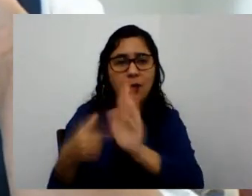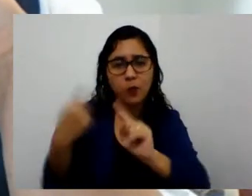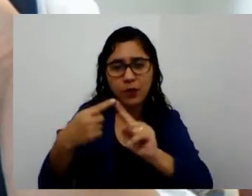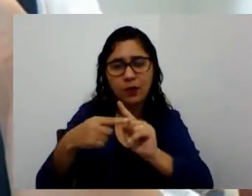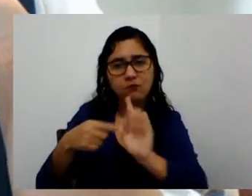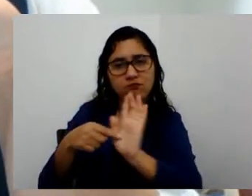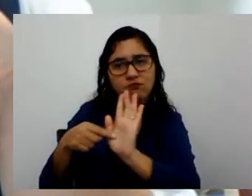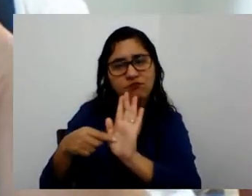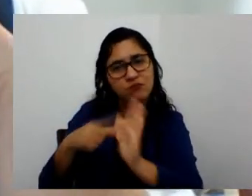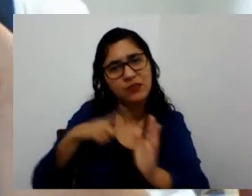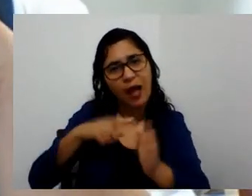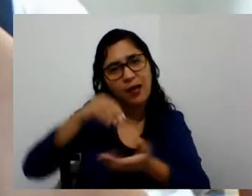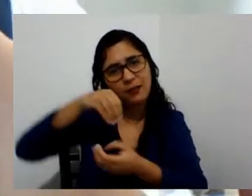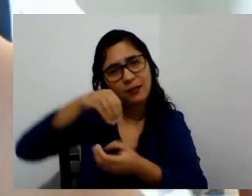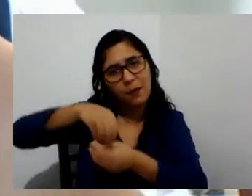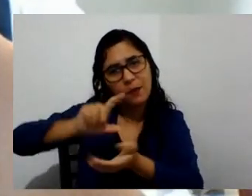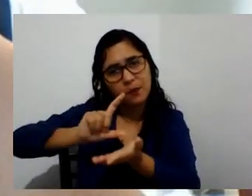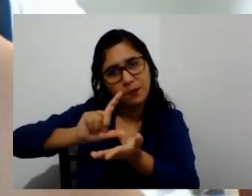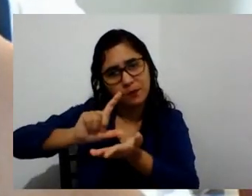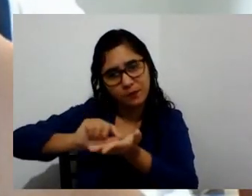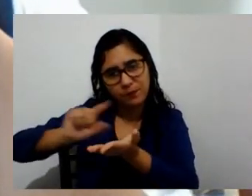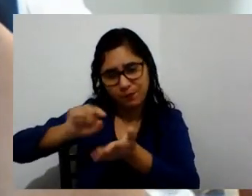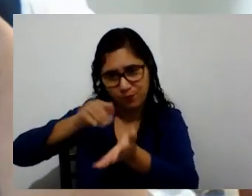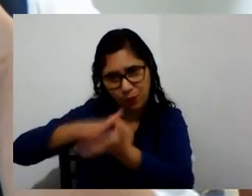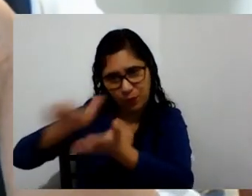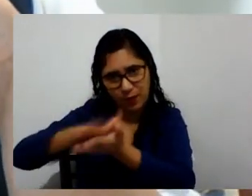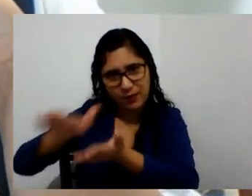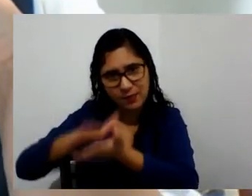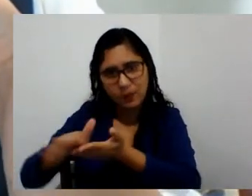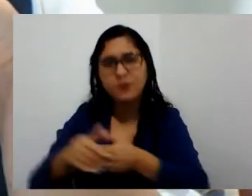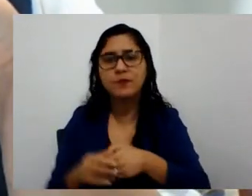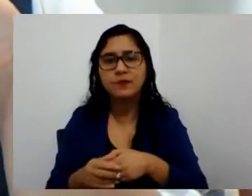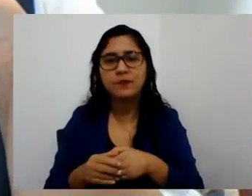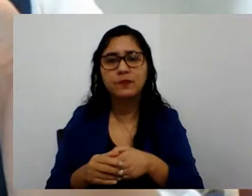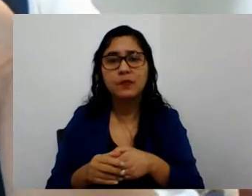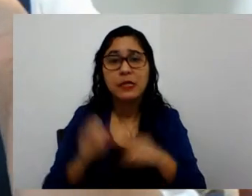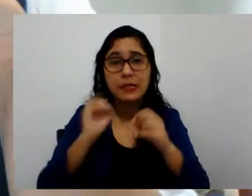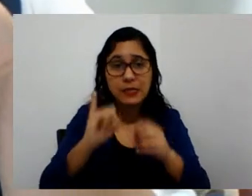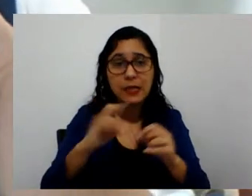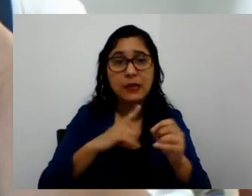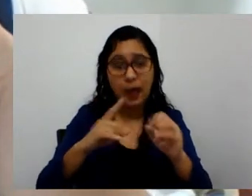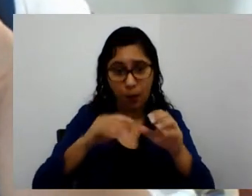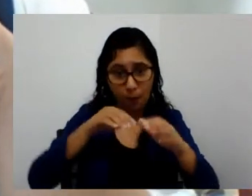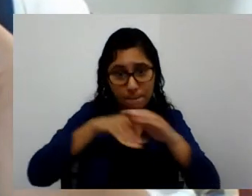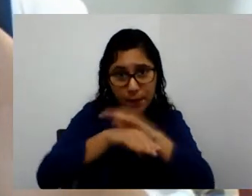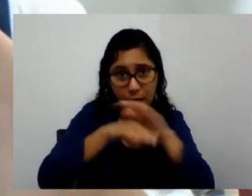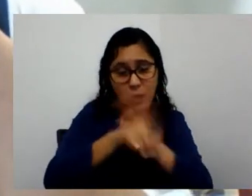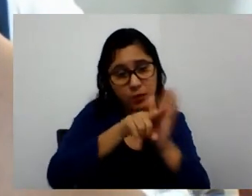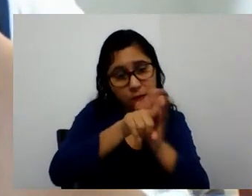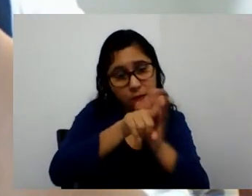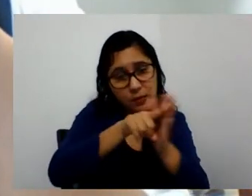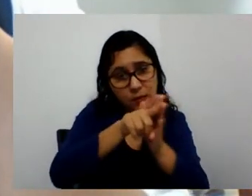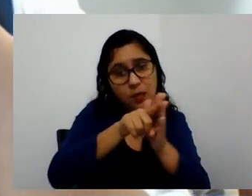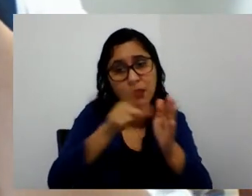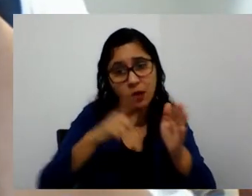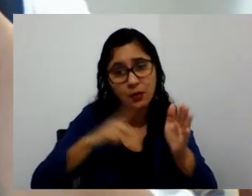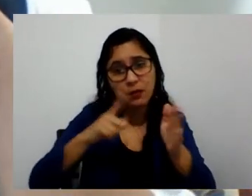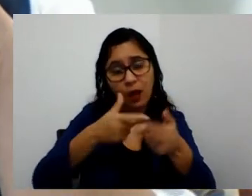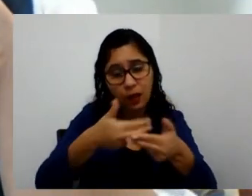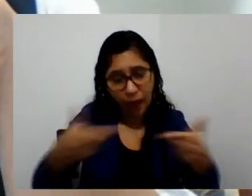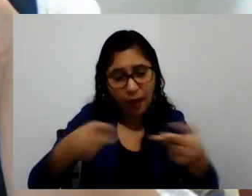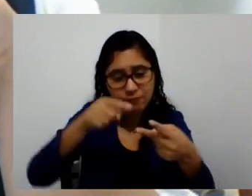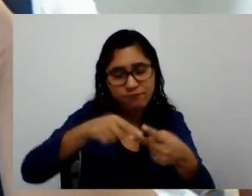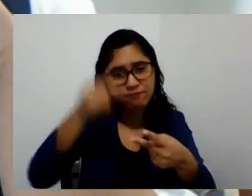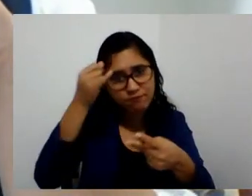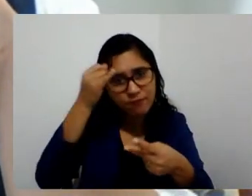o acesso a banco de informações de pesquisa faz parte desse conjunto que a gente chama de prevenção.